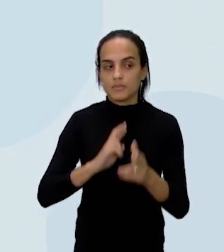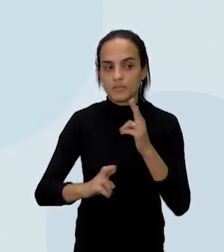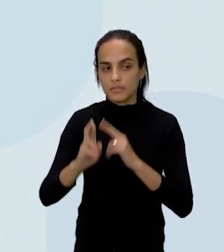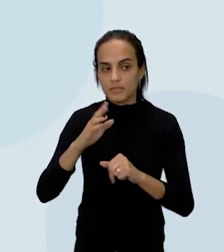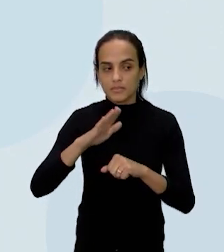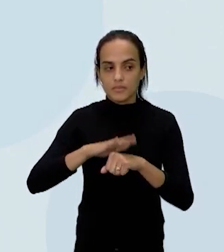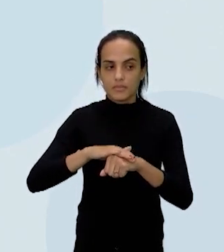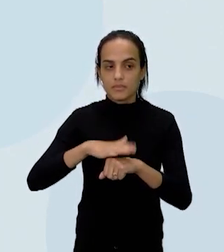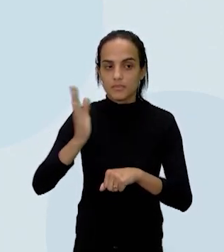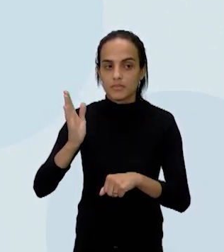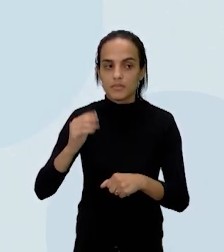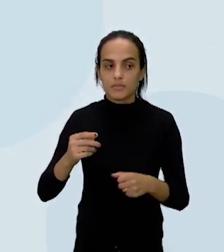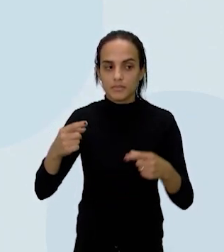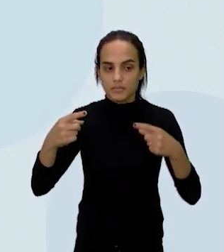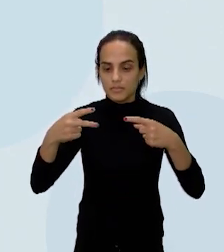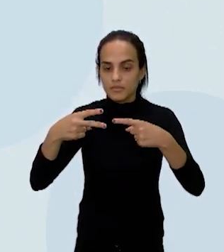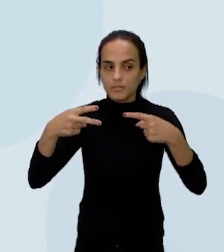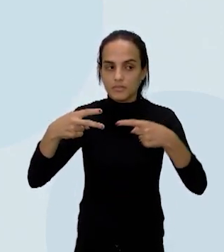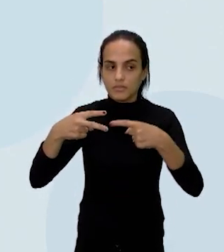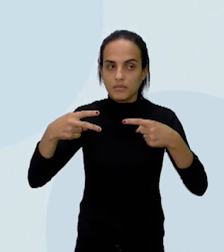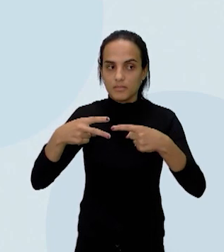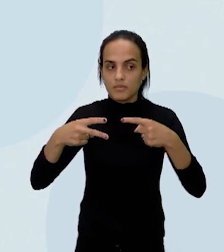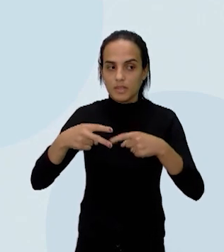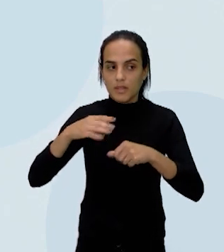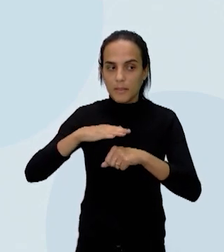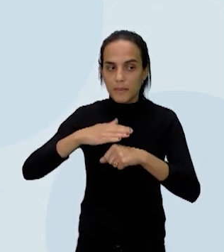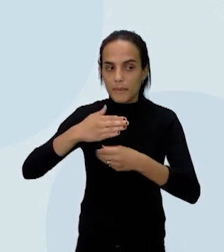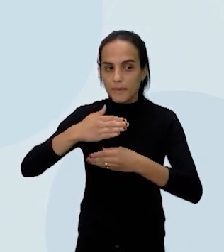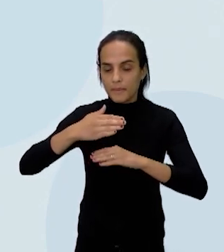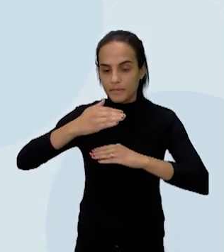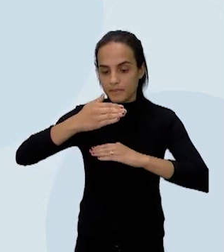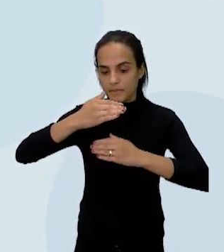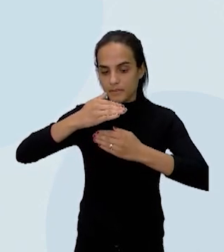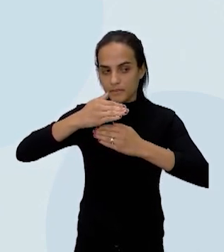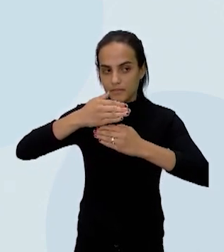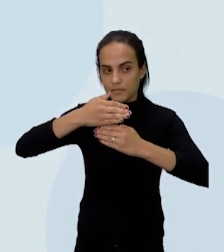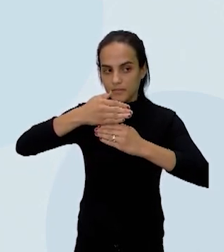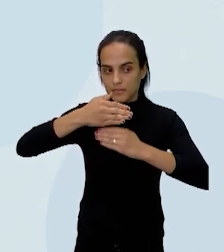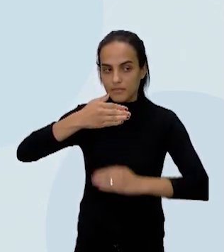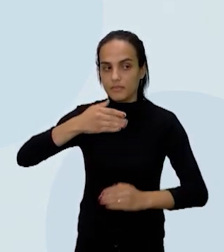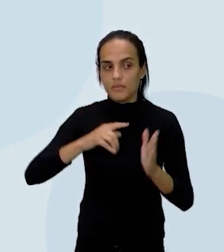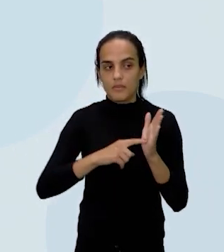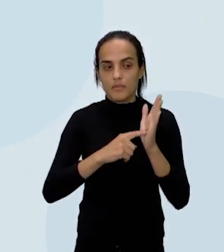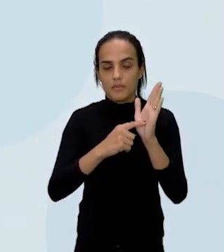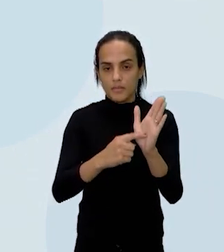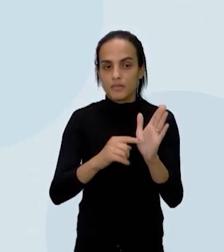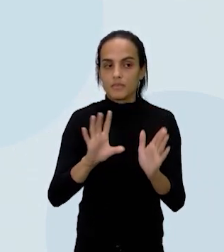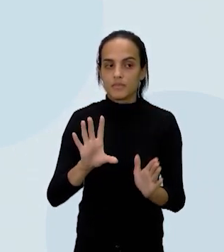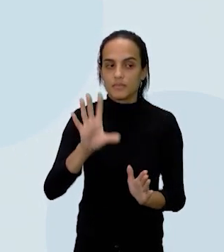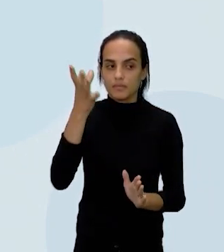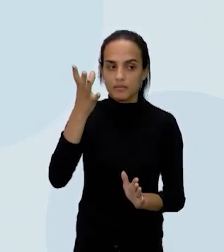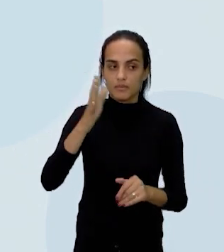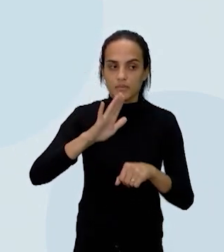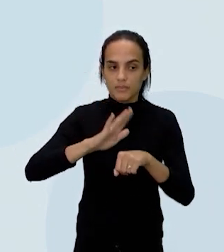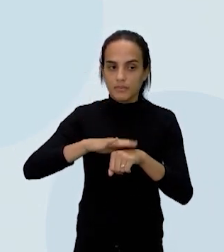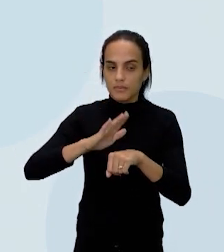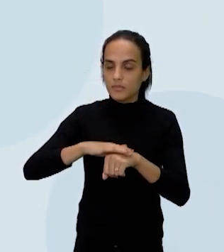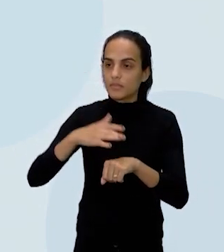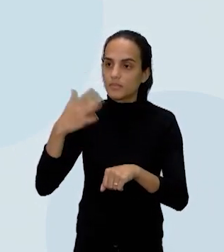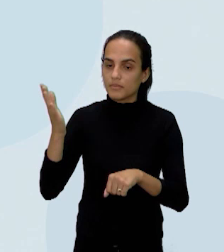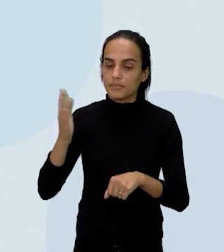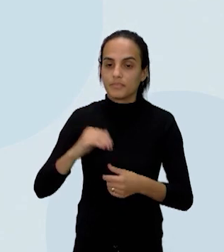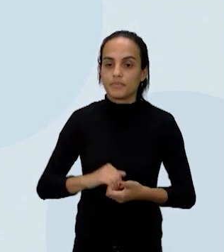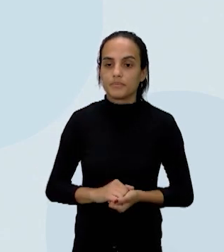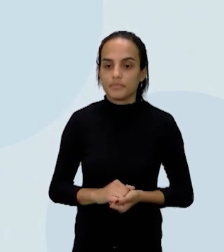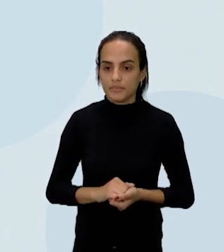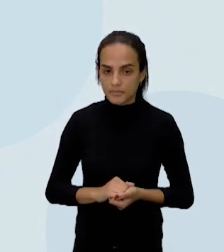esquerda, a seta maior ela fica embaixo e indica que está acontecendo para a esquerda. Então, esse tamanho da